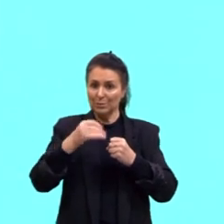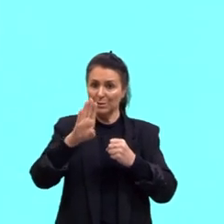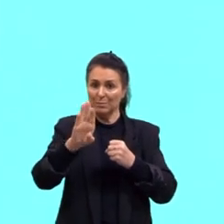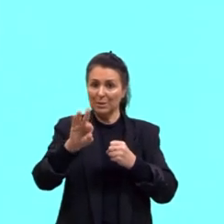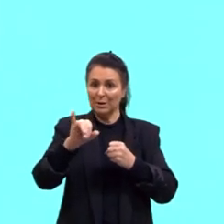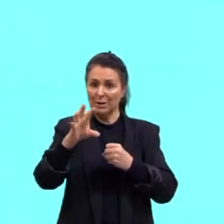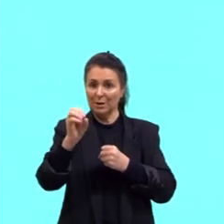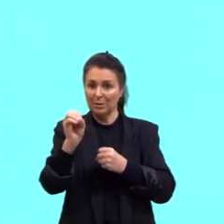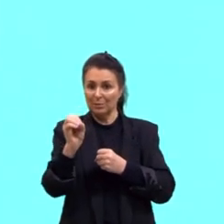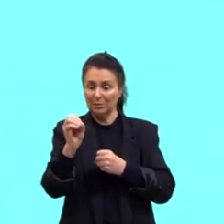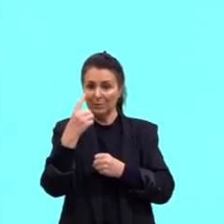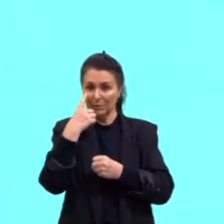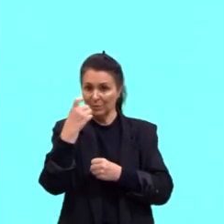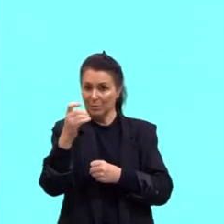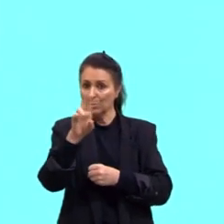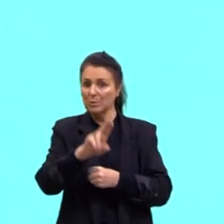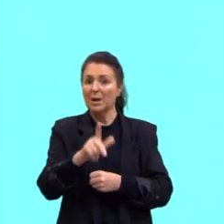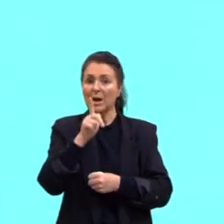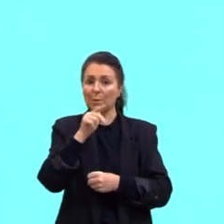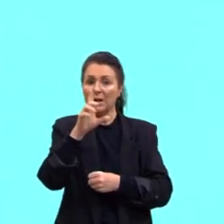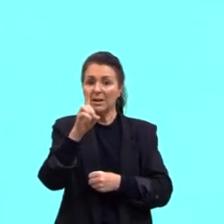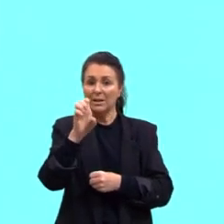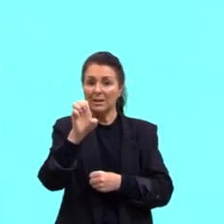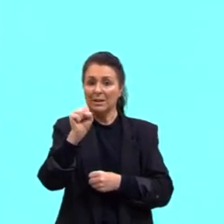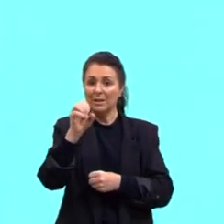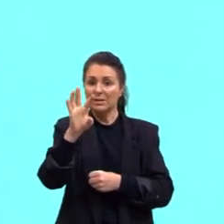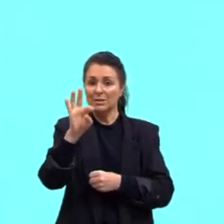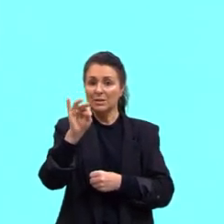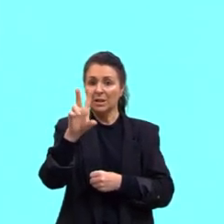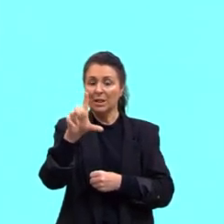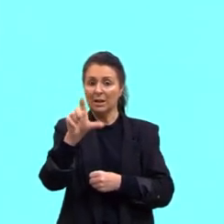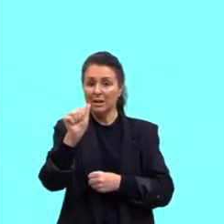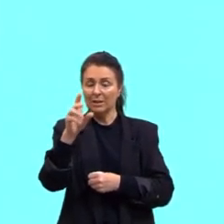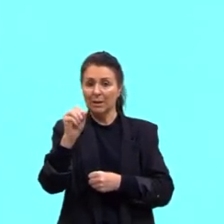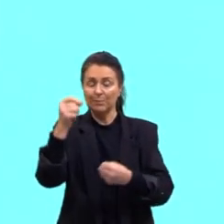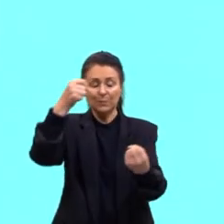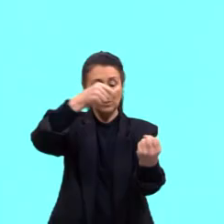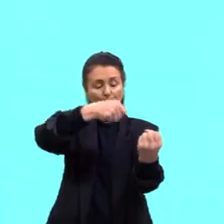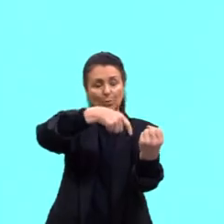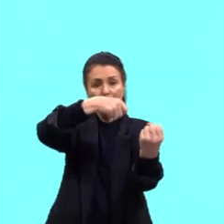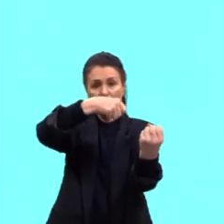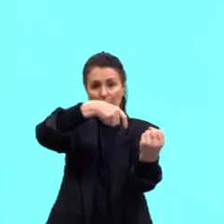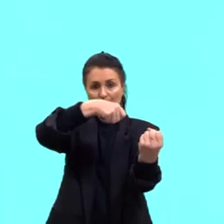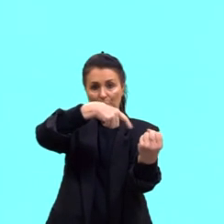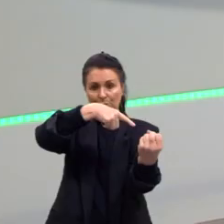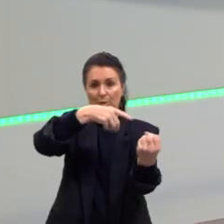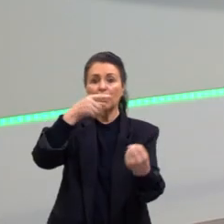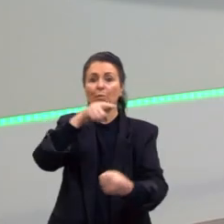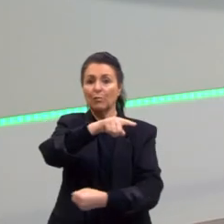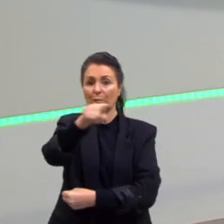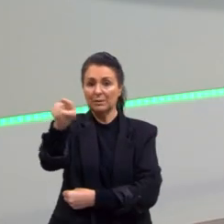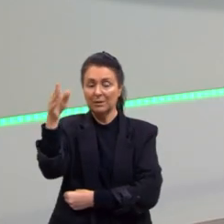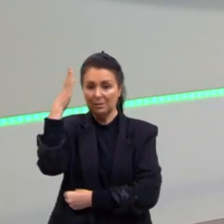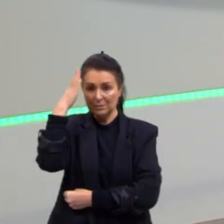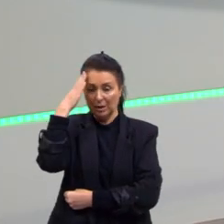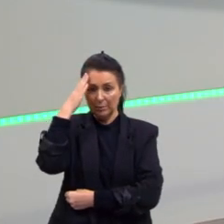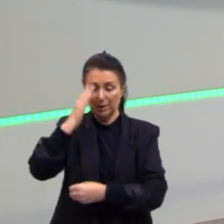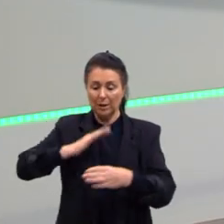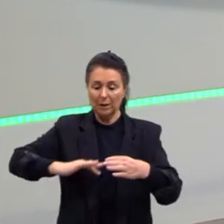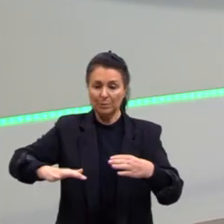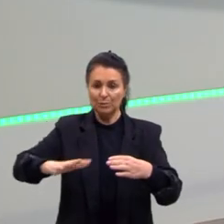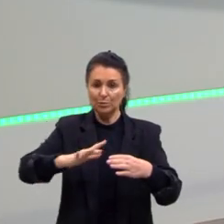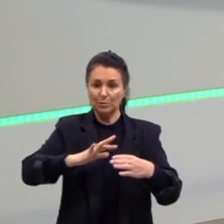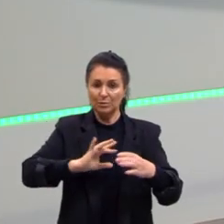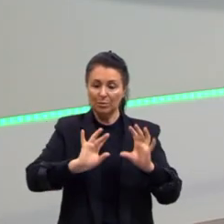não é interessante utilizar água destilada o soro fisiológico a gente sabe Você sabem que uma solução